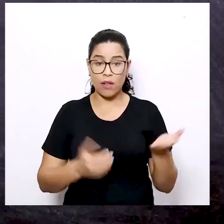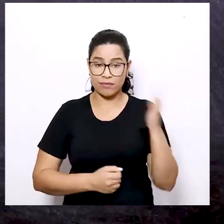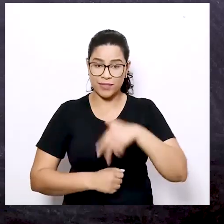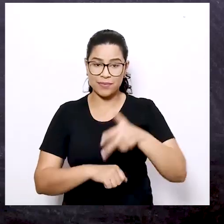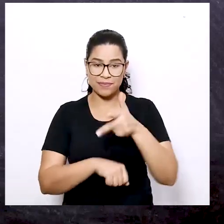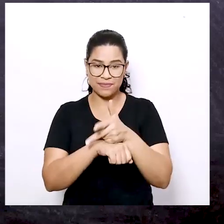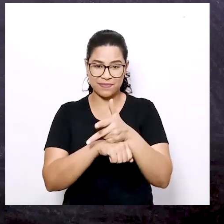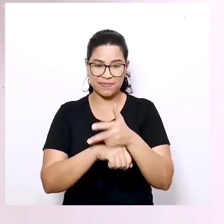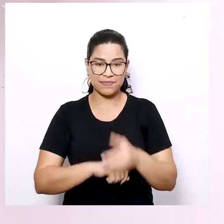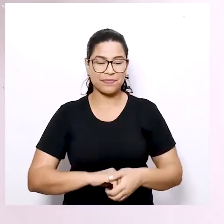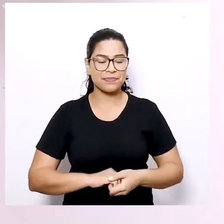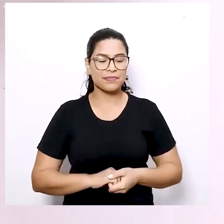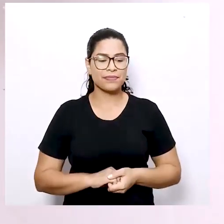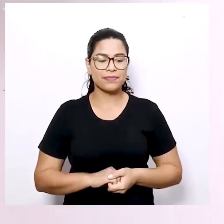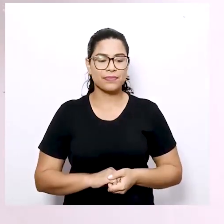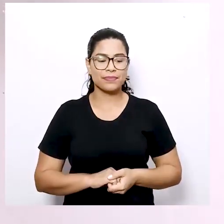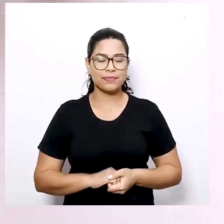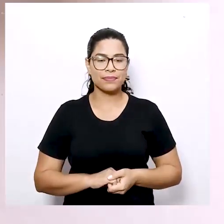vídeo?